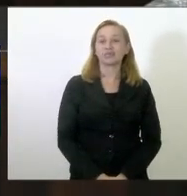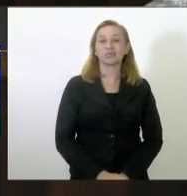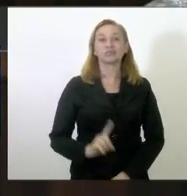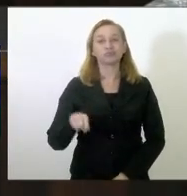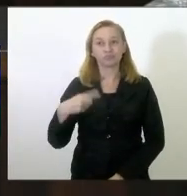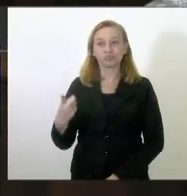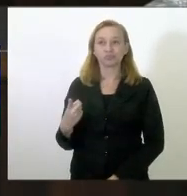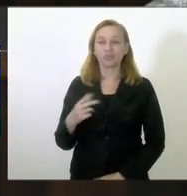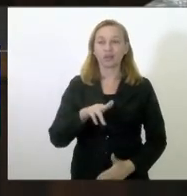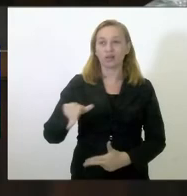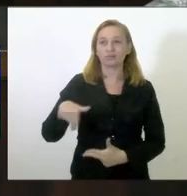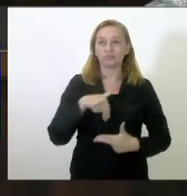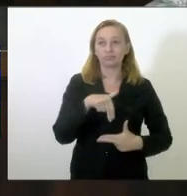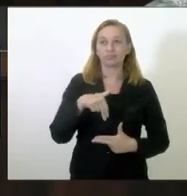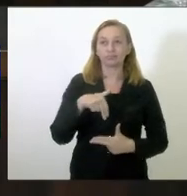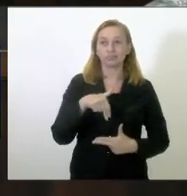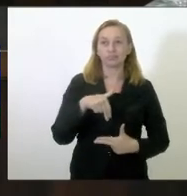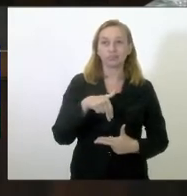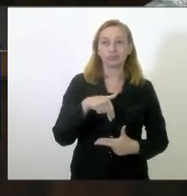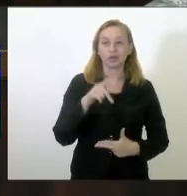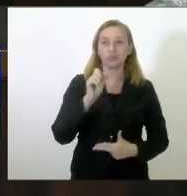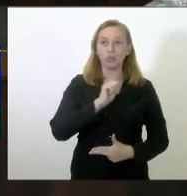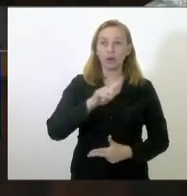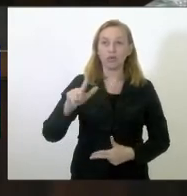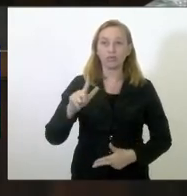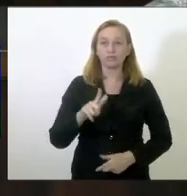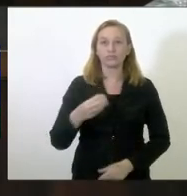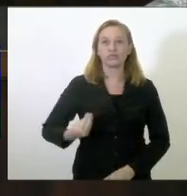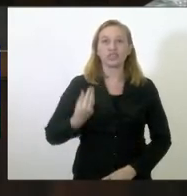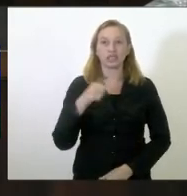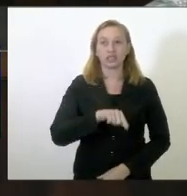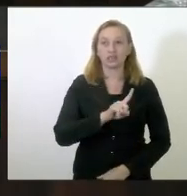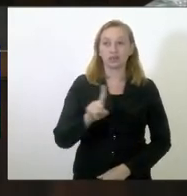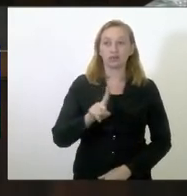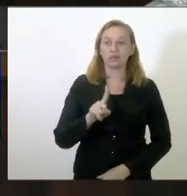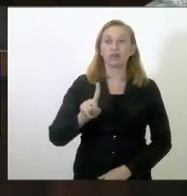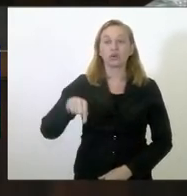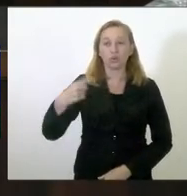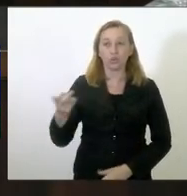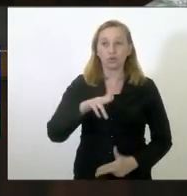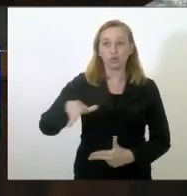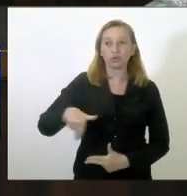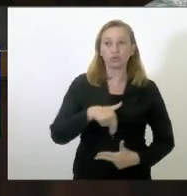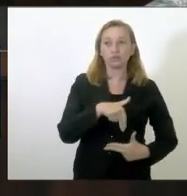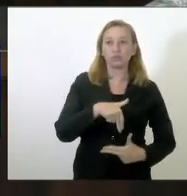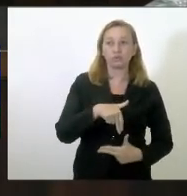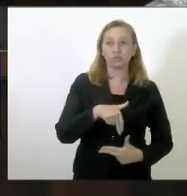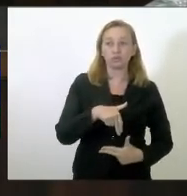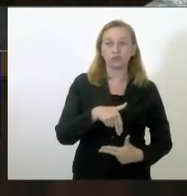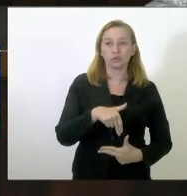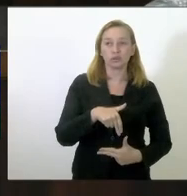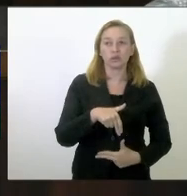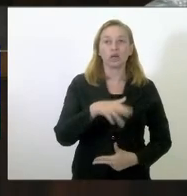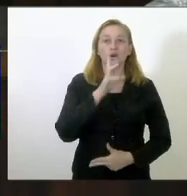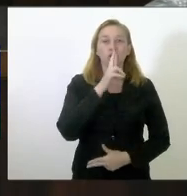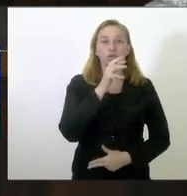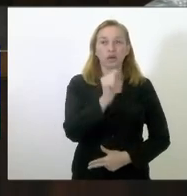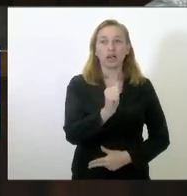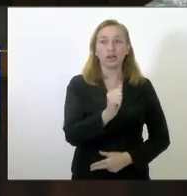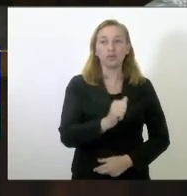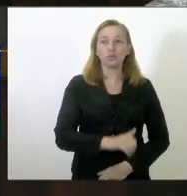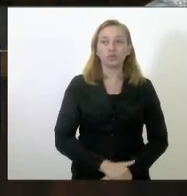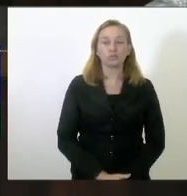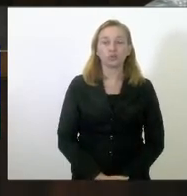Próximo orador inscrito é o nobre deputado Pobel, não se encontrando presente. Próximo orador inscrito, o nobre deputado Rodrigo